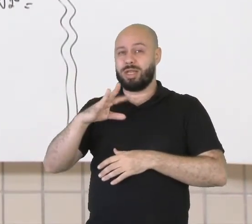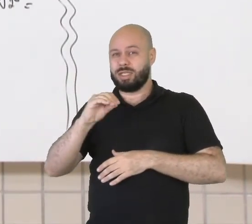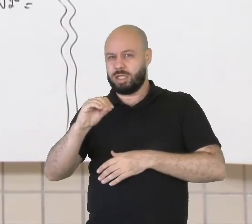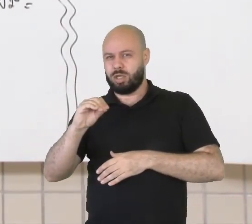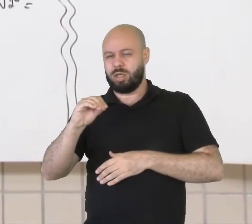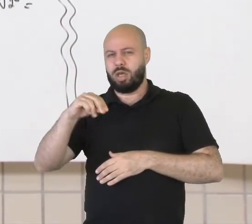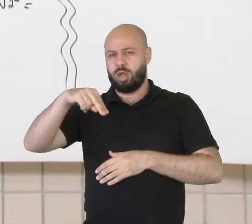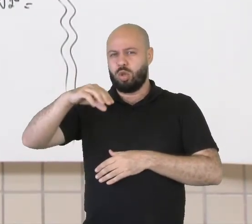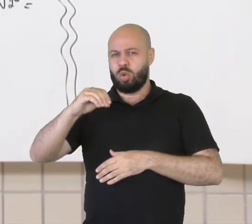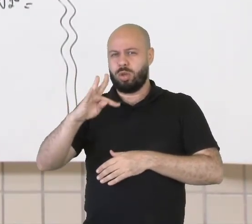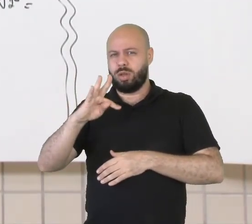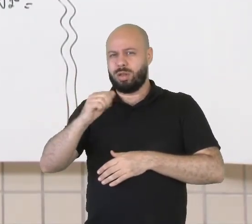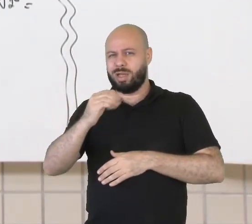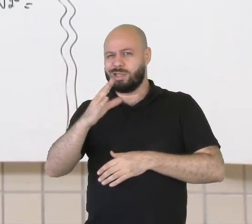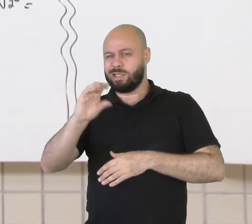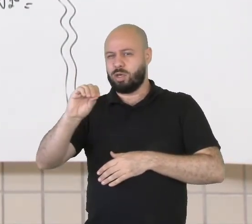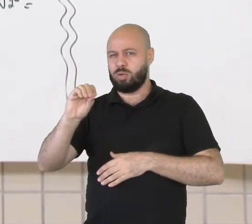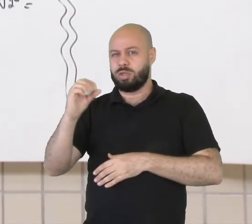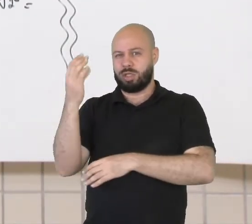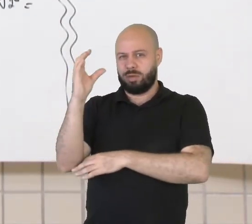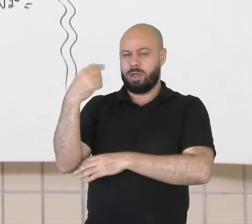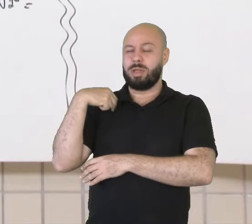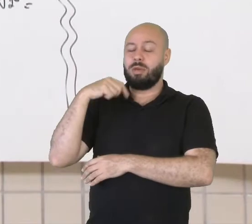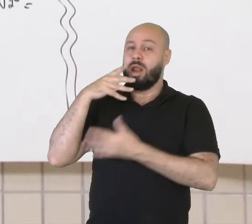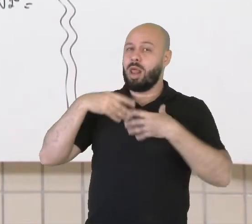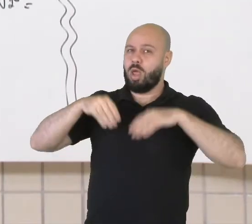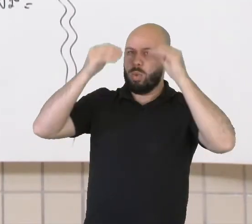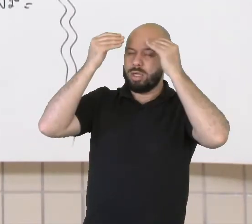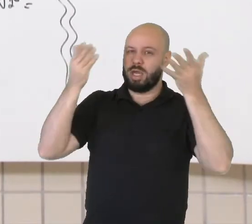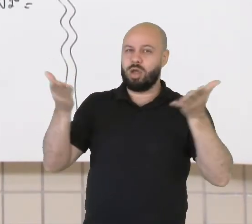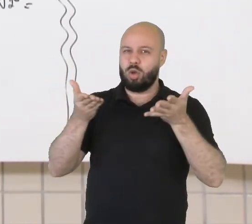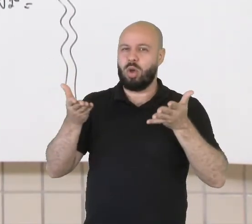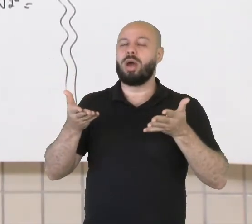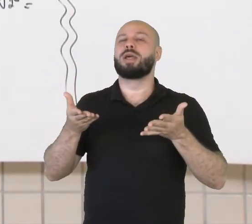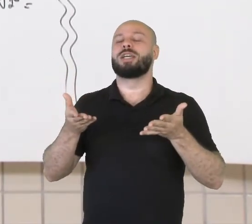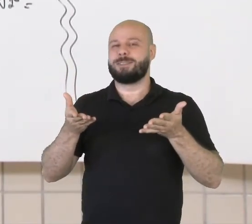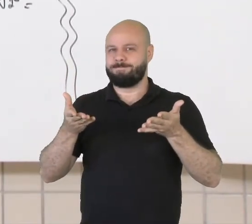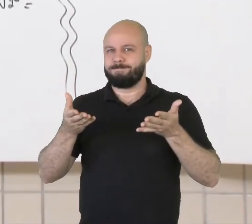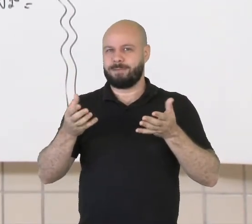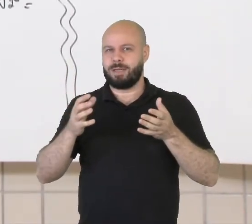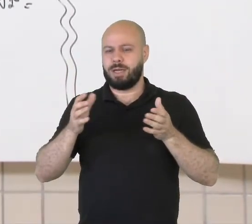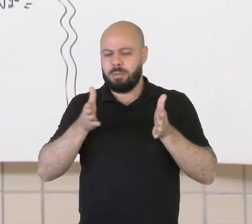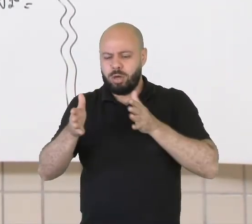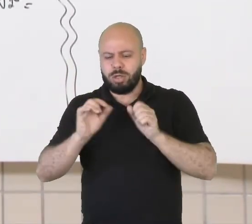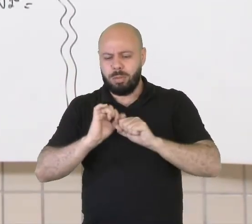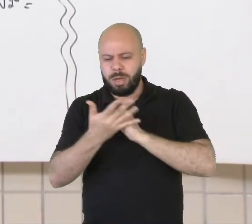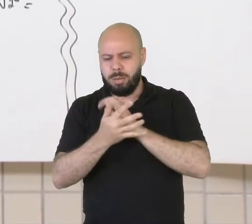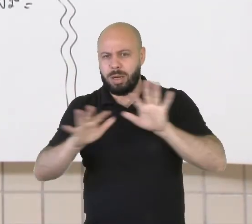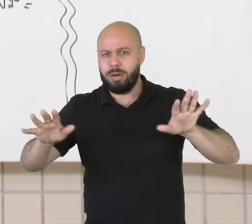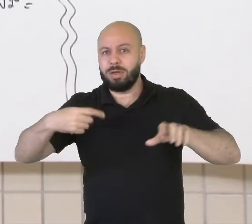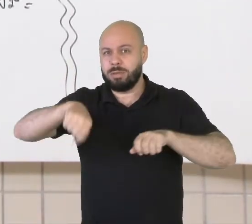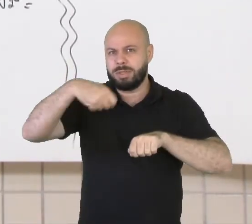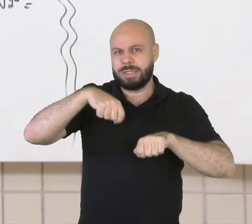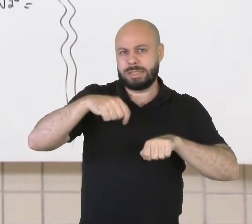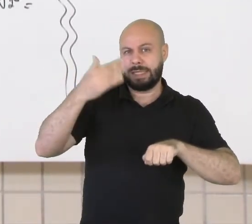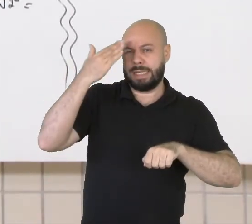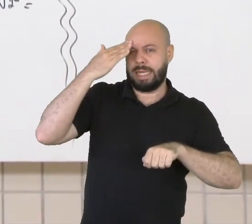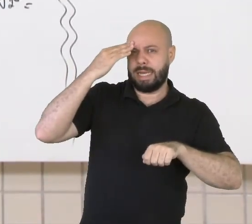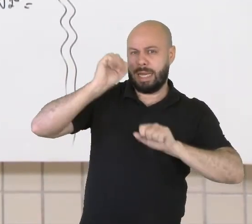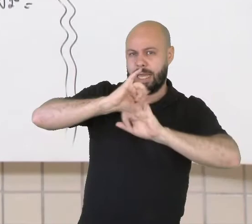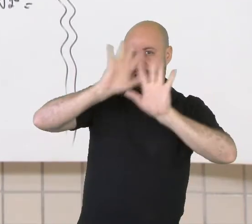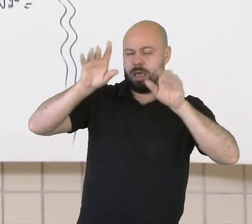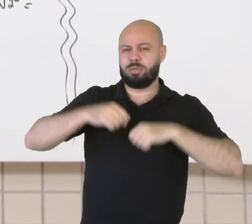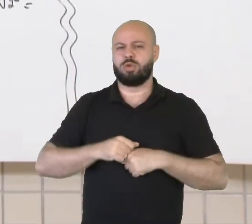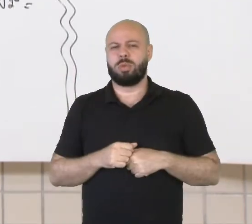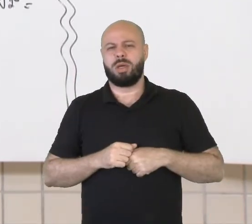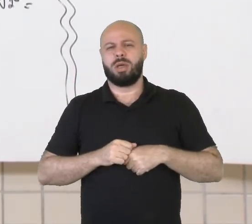potenciação, ok? E a linguagem, agora em tempo de pandemia, é muito importante que você entenda isso muito claramente. Não há nenhuma